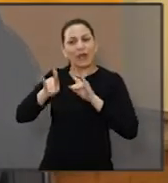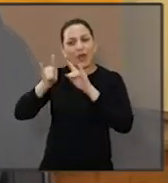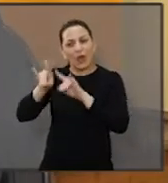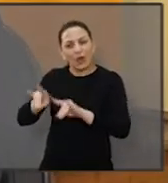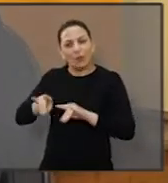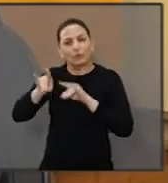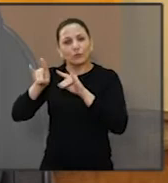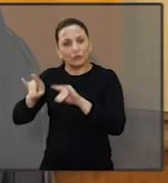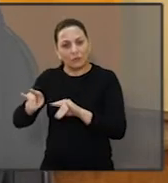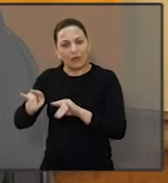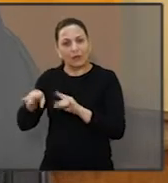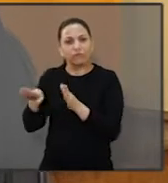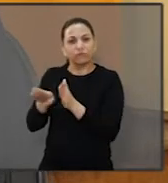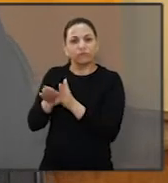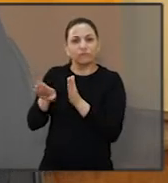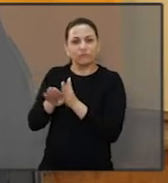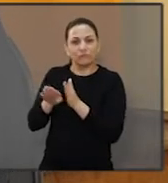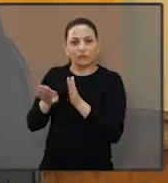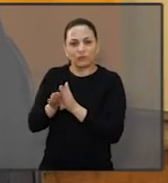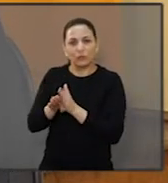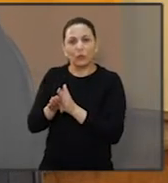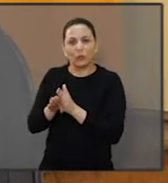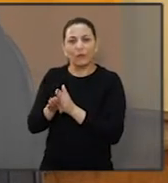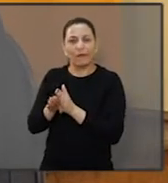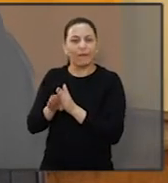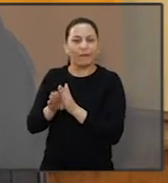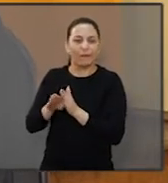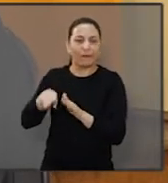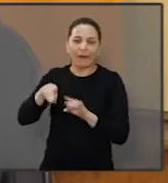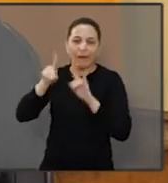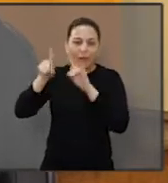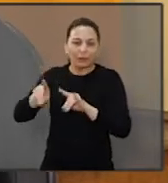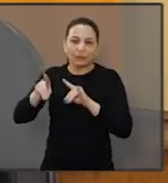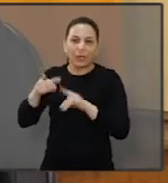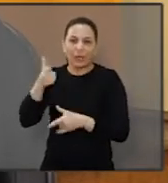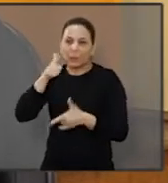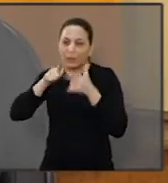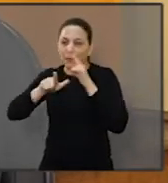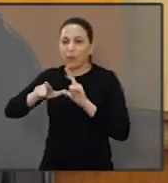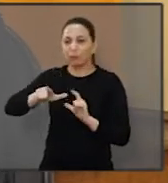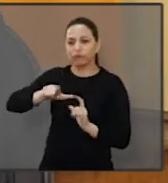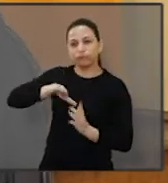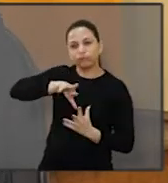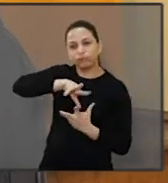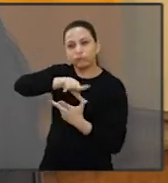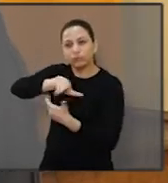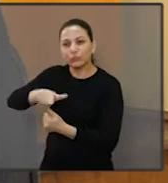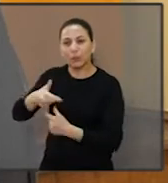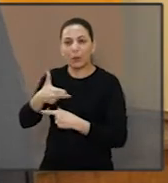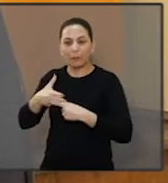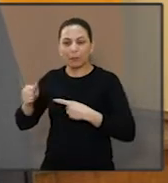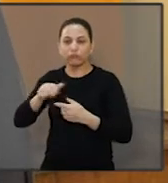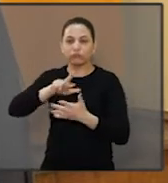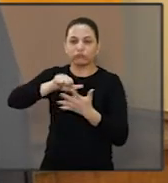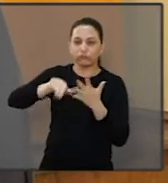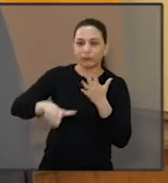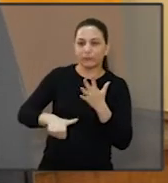também é uma potência do basquete. Também, né? Também já foi campeã mundial várias vezes. Nós chegamos na Austrália